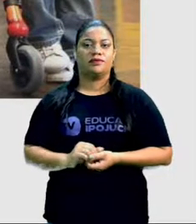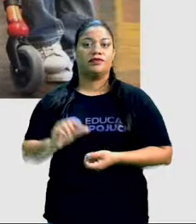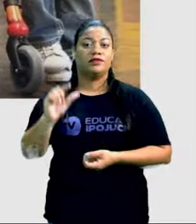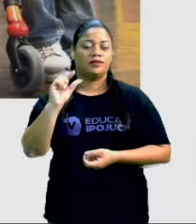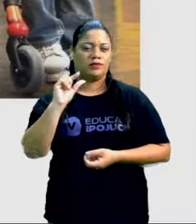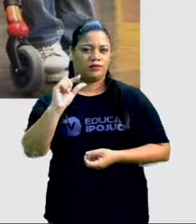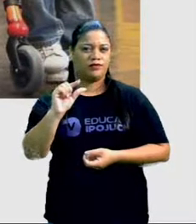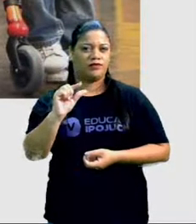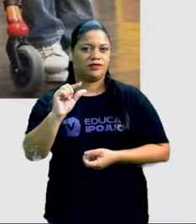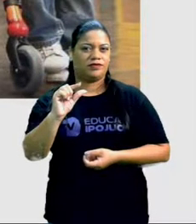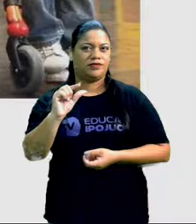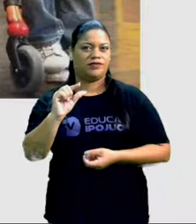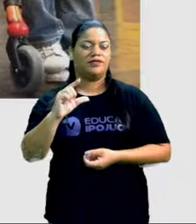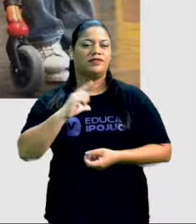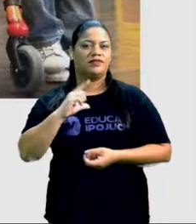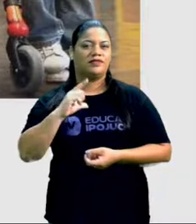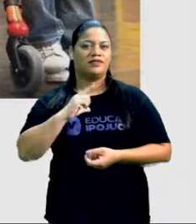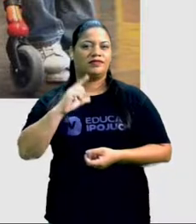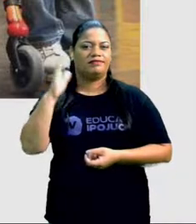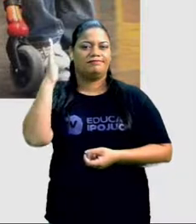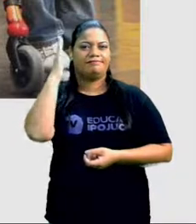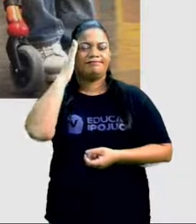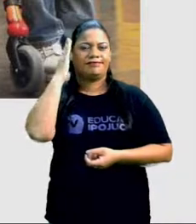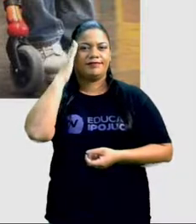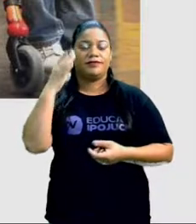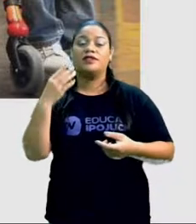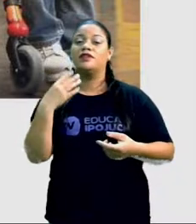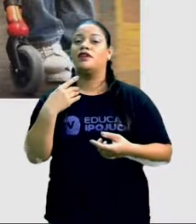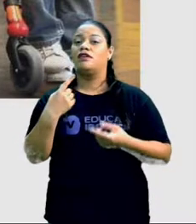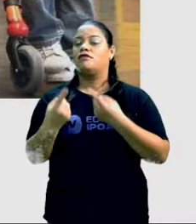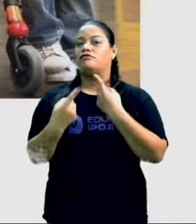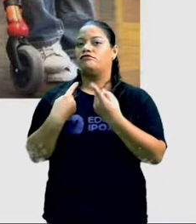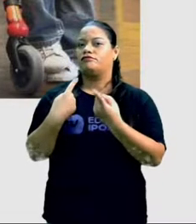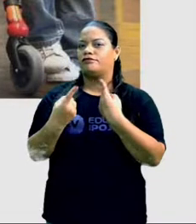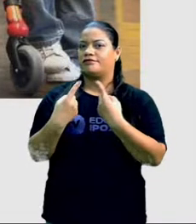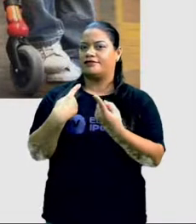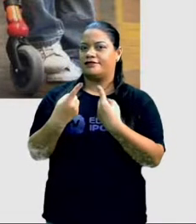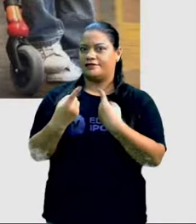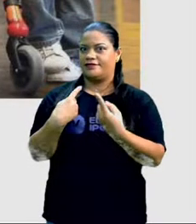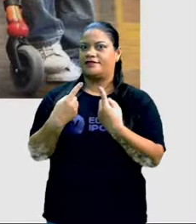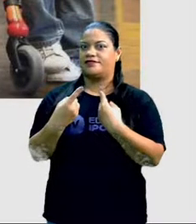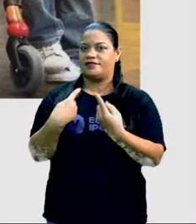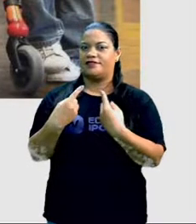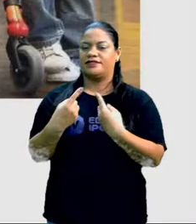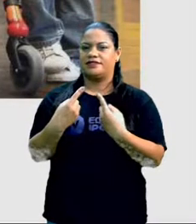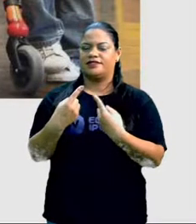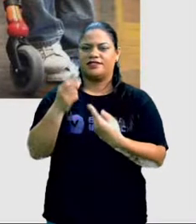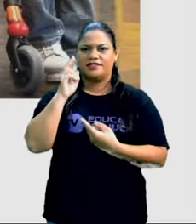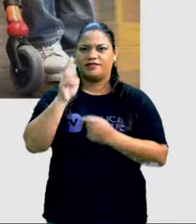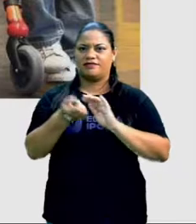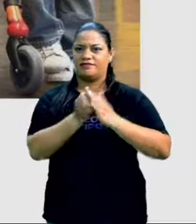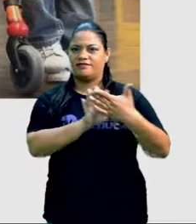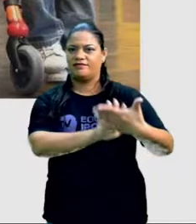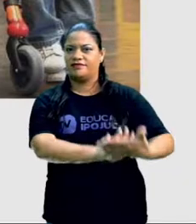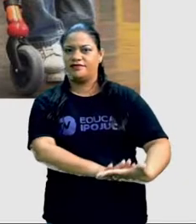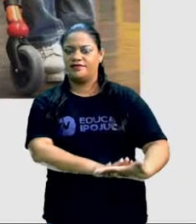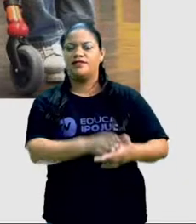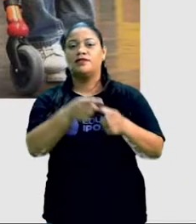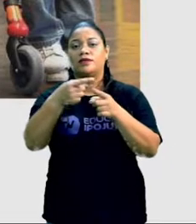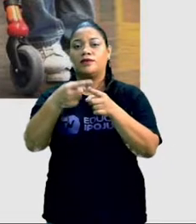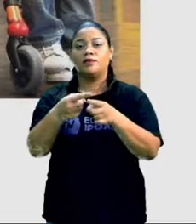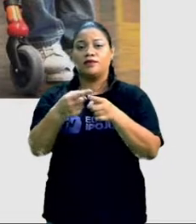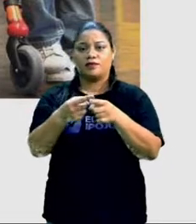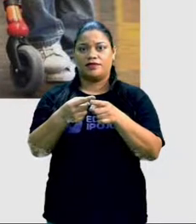poucas vezes há uma reflexão ou um diálogo sobre a origem das discriminações e o